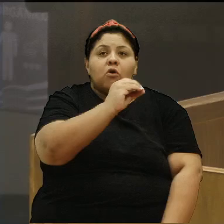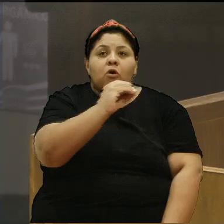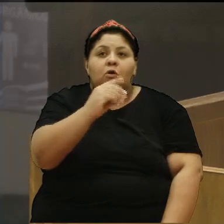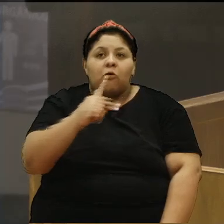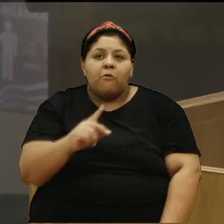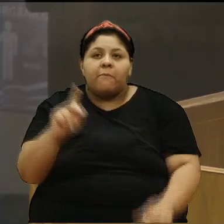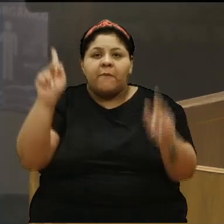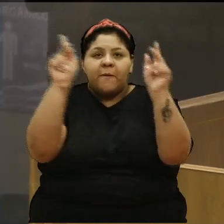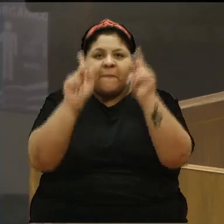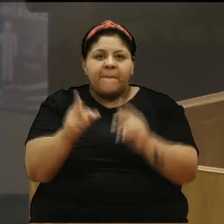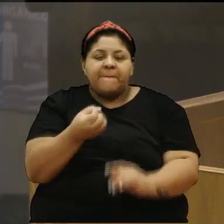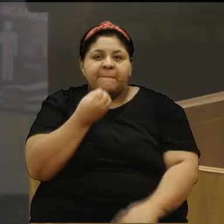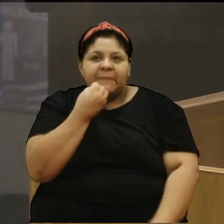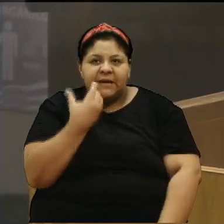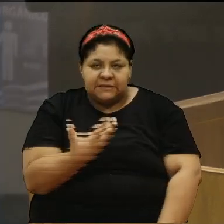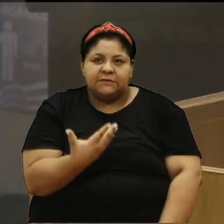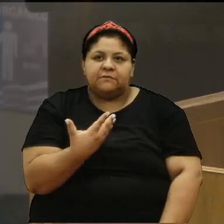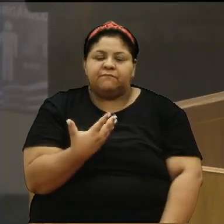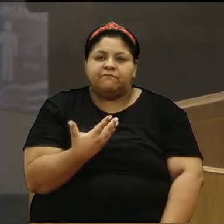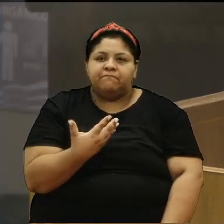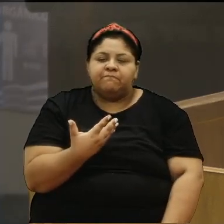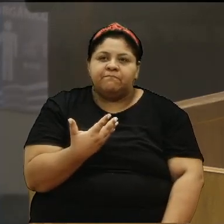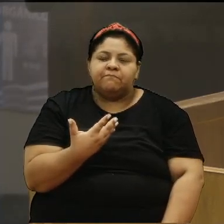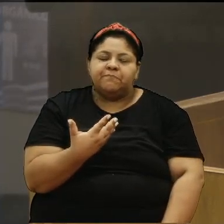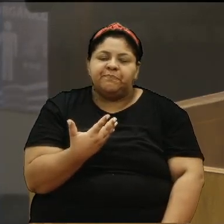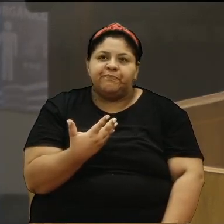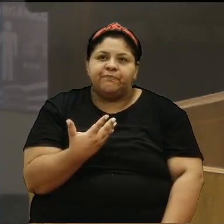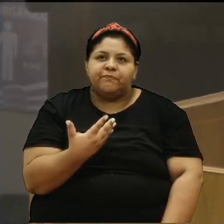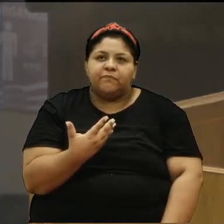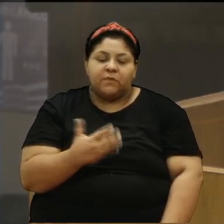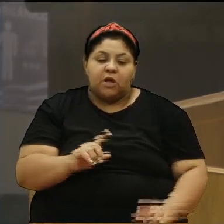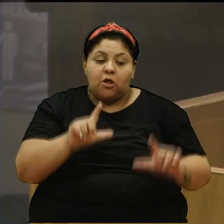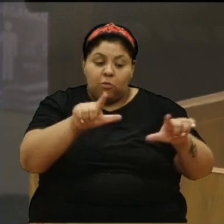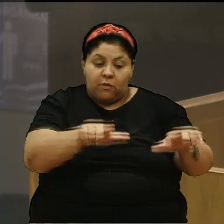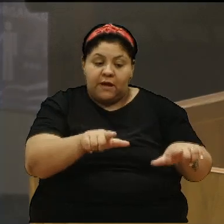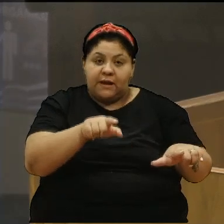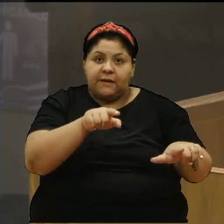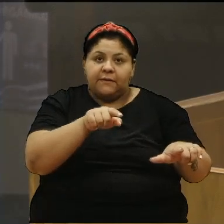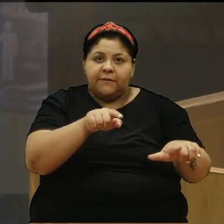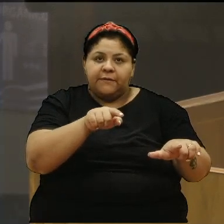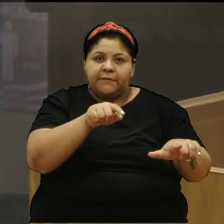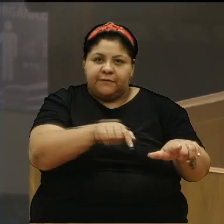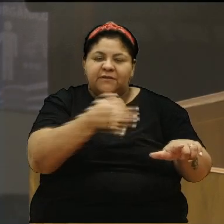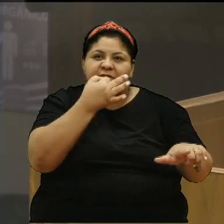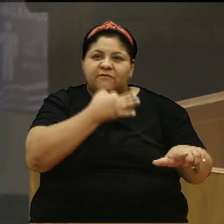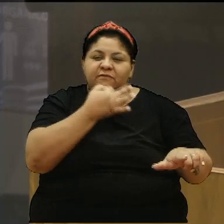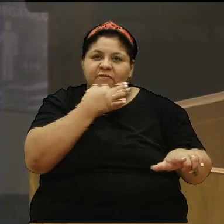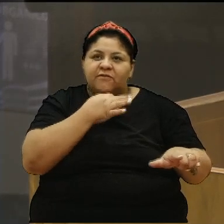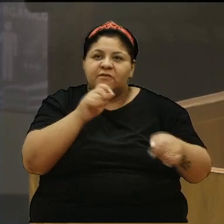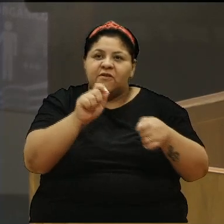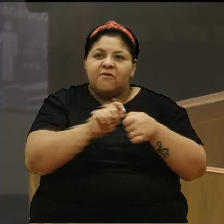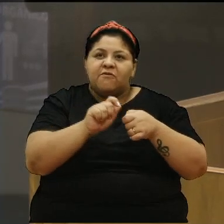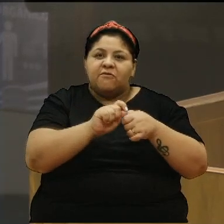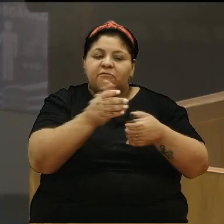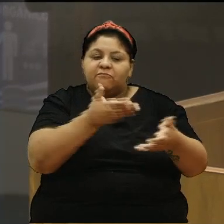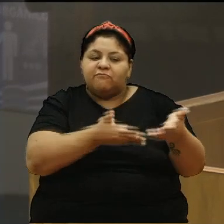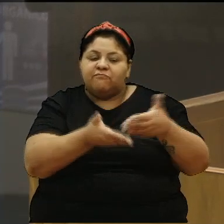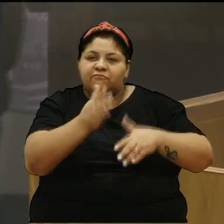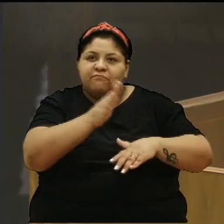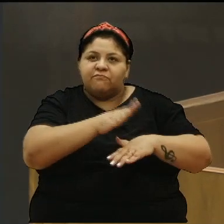Bem. A Cooperativa Paz e Bem é um lugar aqui em Caxias onde a gente faz hoje a triagem de